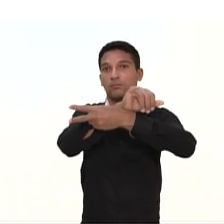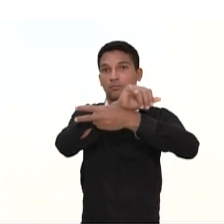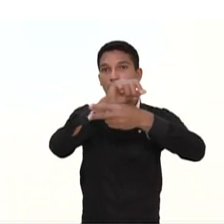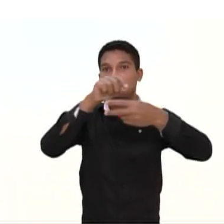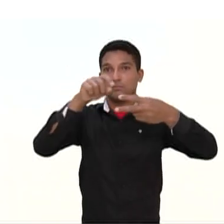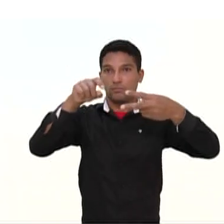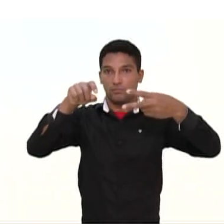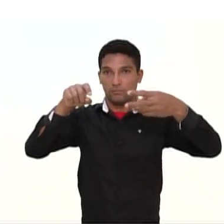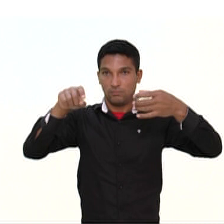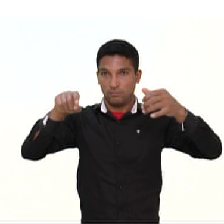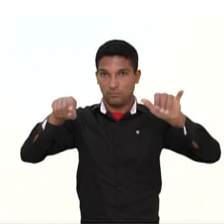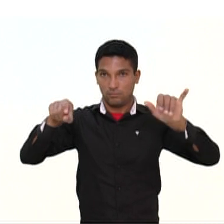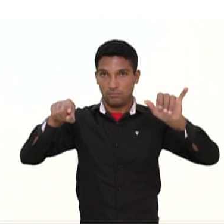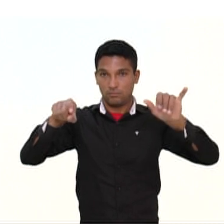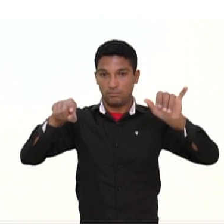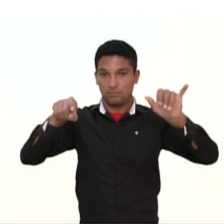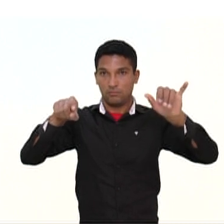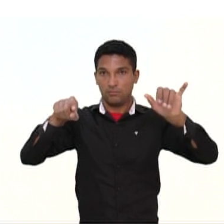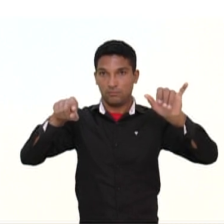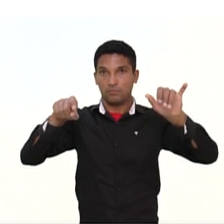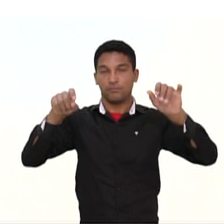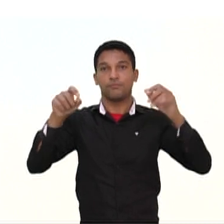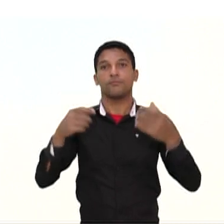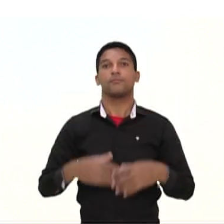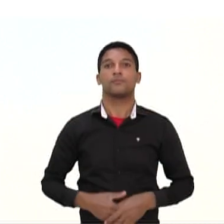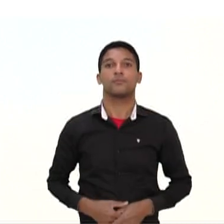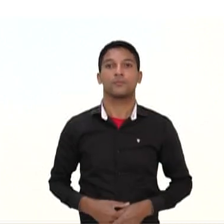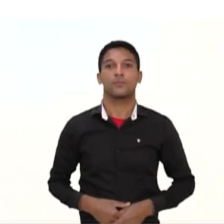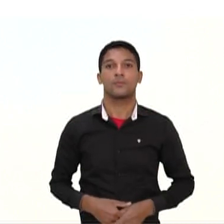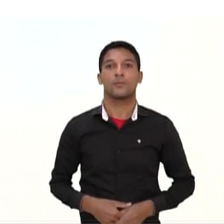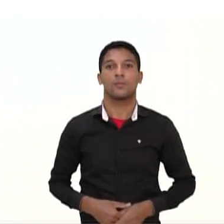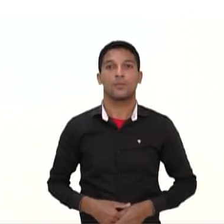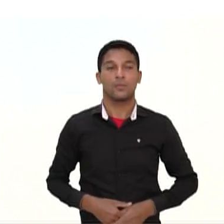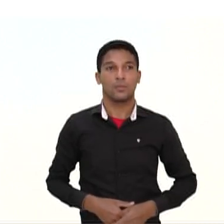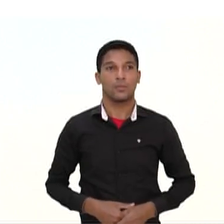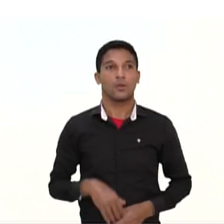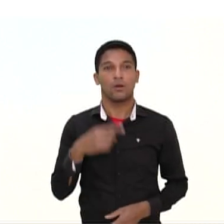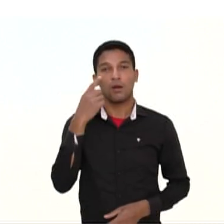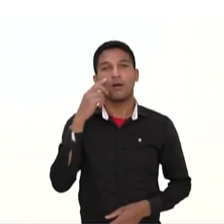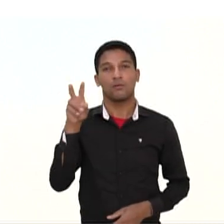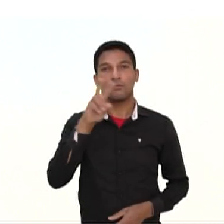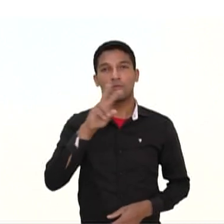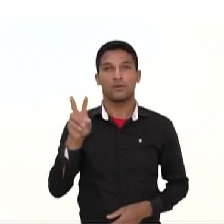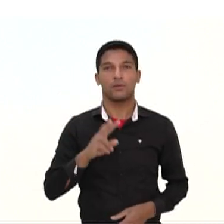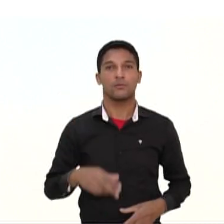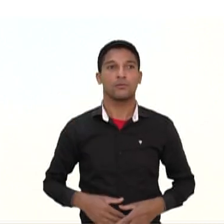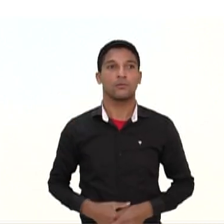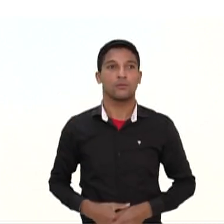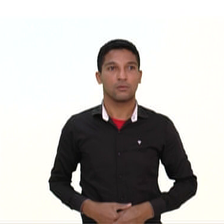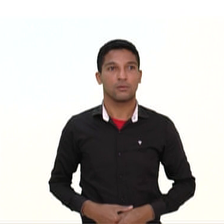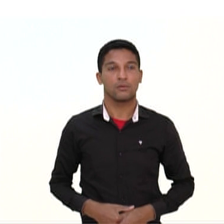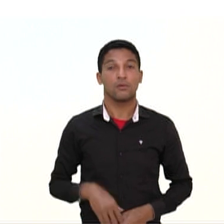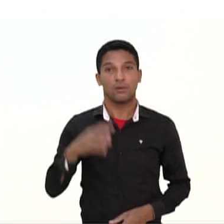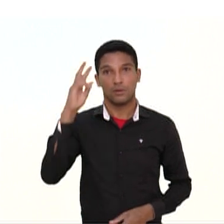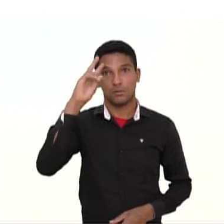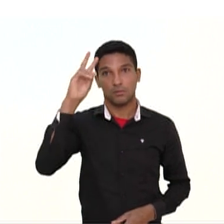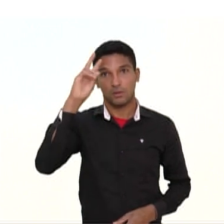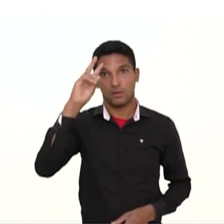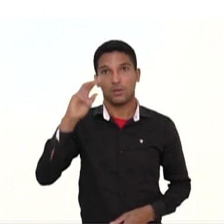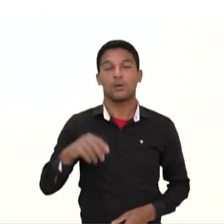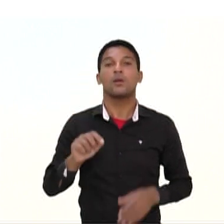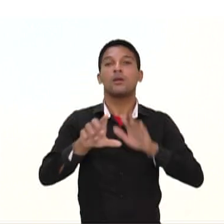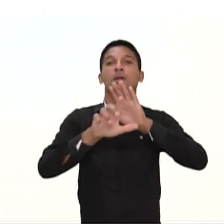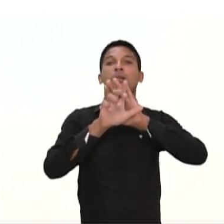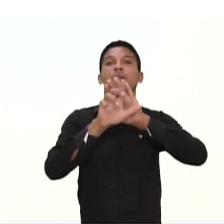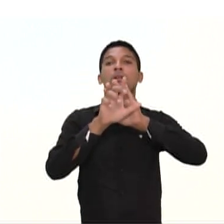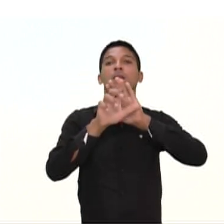beleza? Antes de falar das aplicações, né? Dá uma olhadinha aqui, ó. Né? Vamos relembrar isso daqui. Lei de